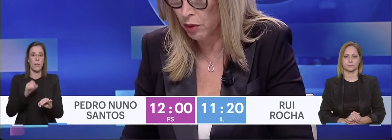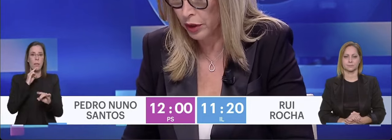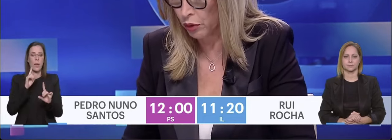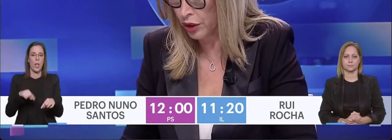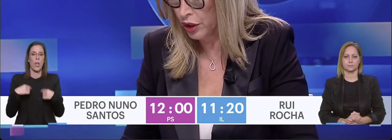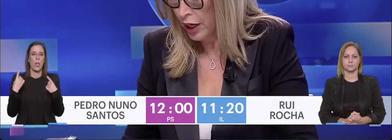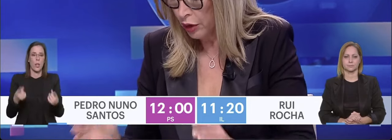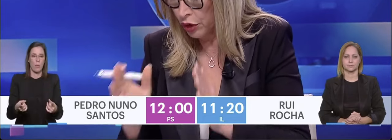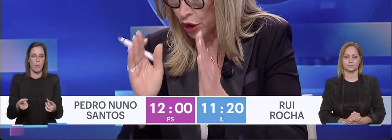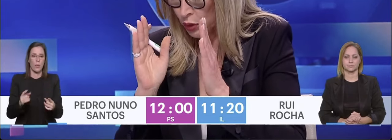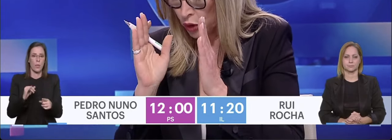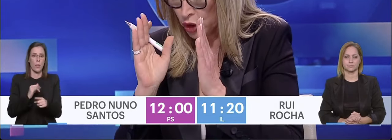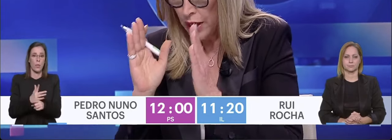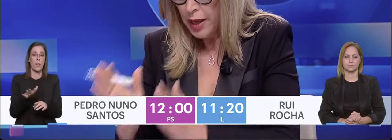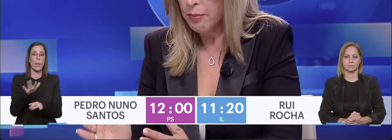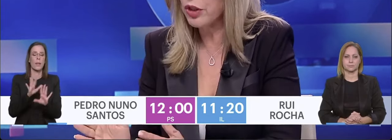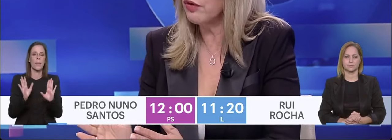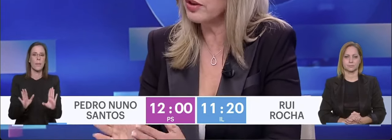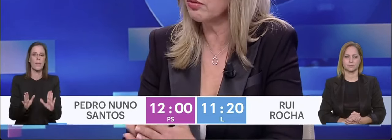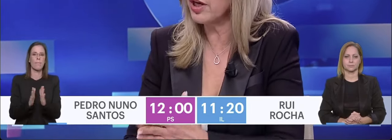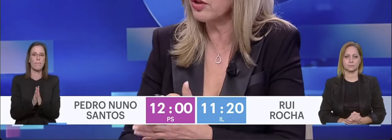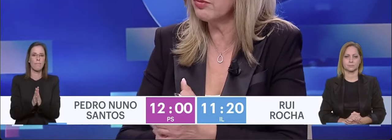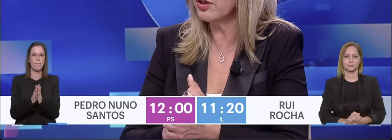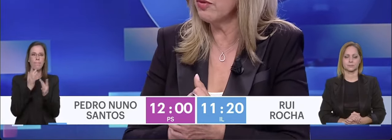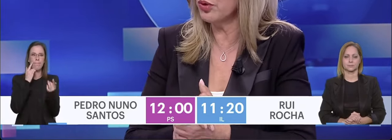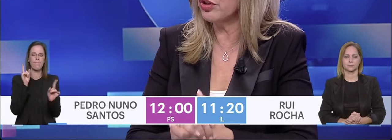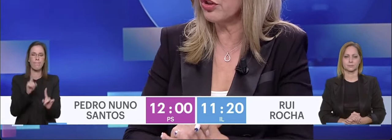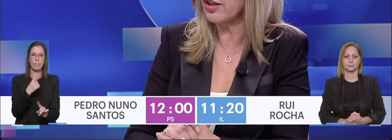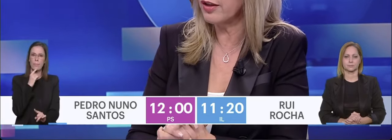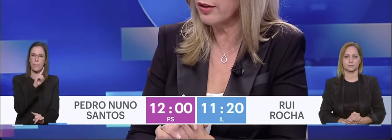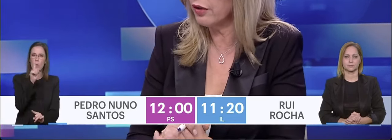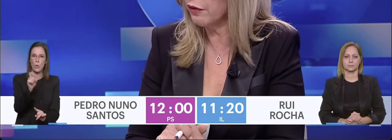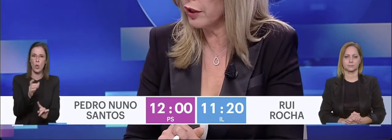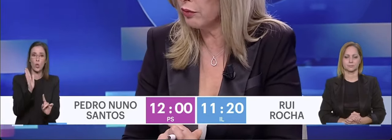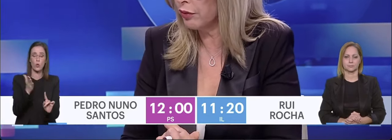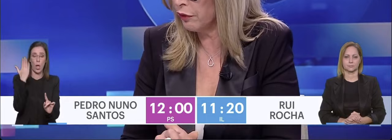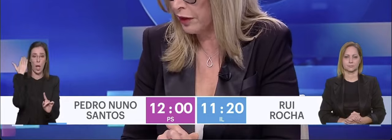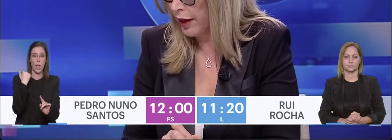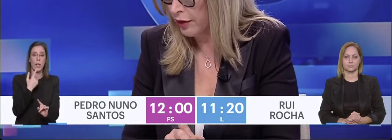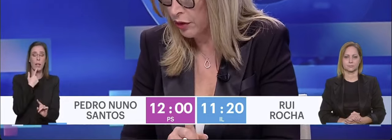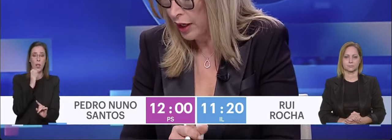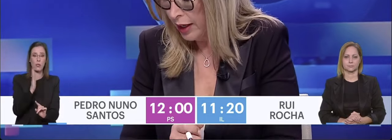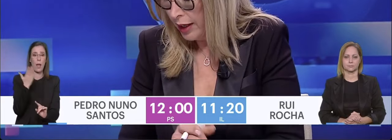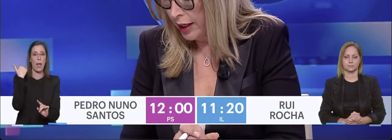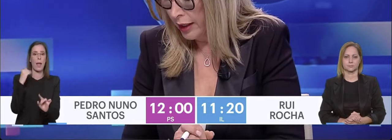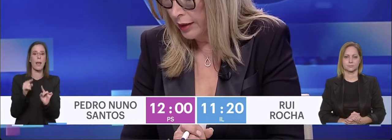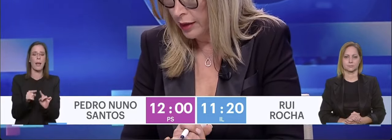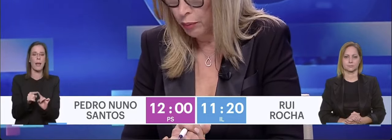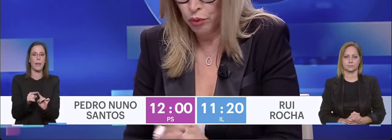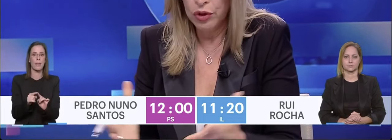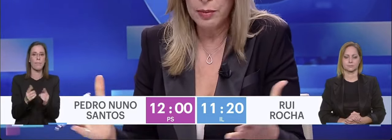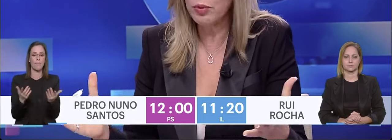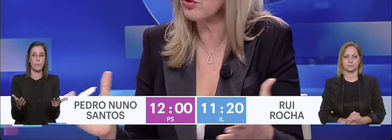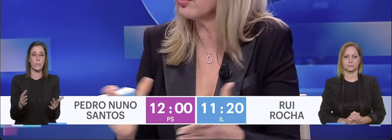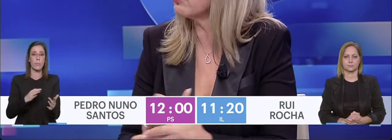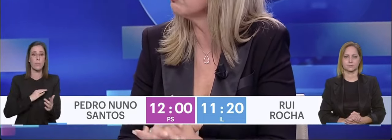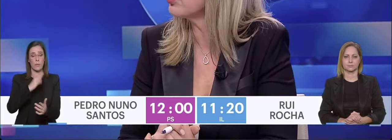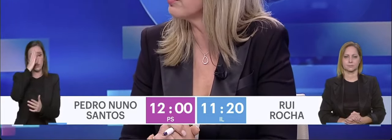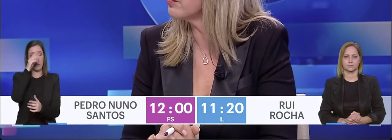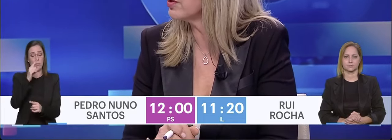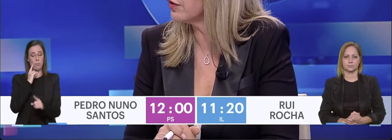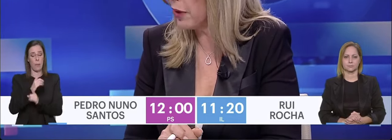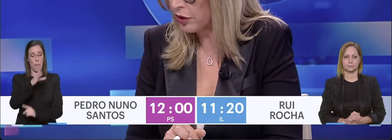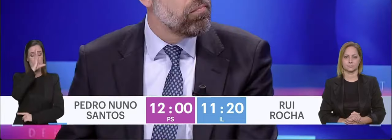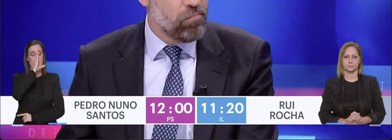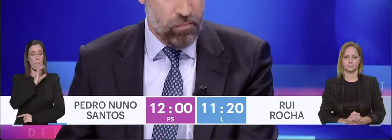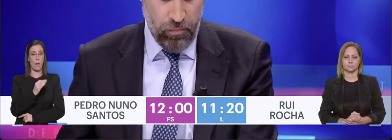explorar eventualmente noutras situações mas eu volto a colocar-lhe uma uma pergunta que já lhe tinha sido fe feita antes que porque o Senhor sabemos que o Senhor enquanto